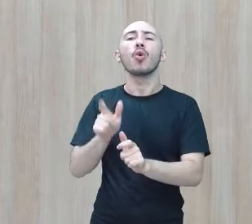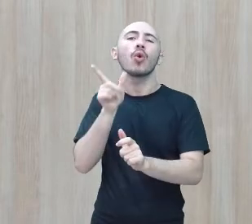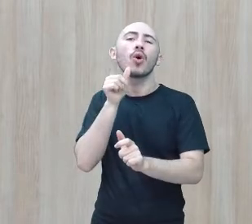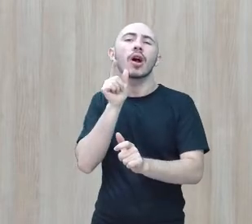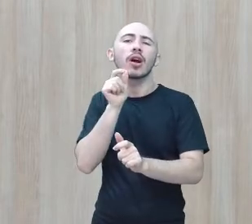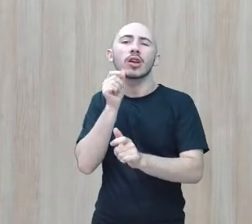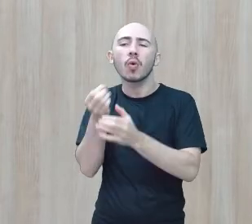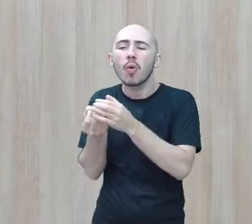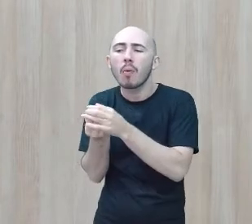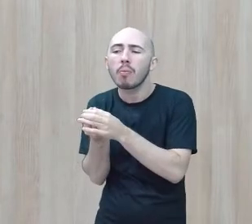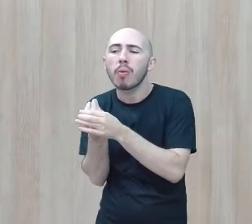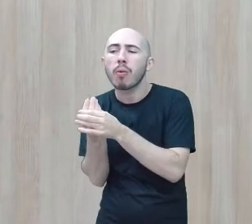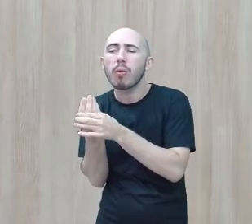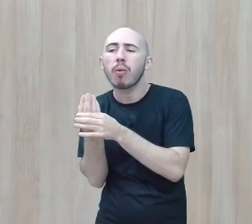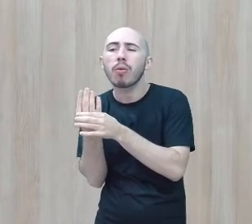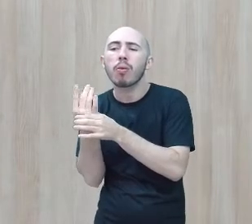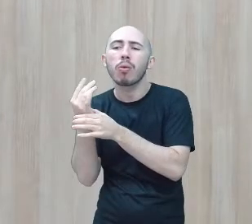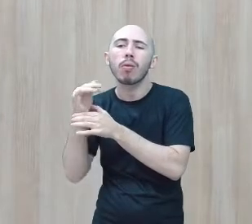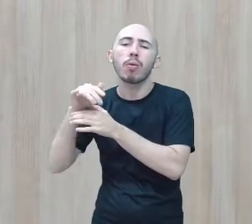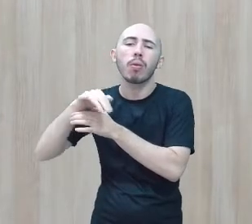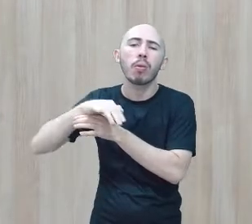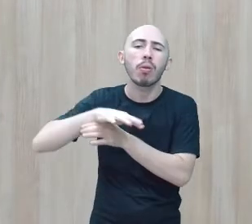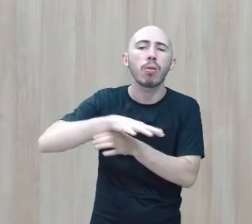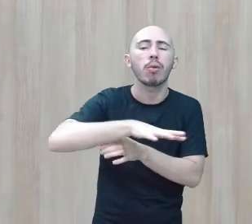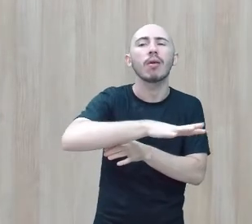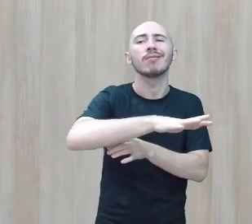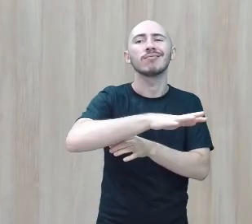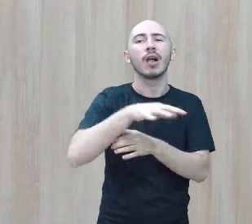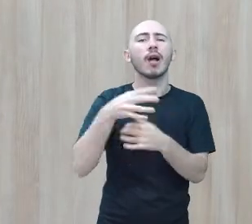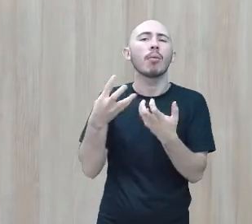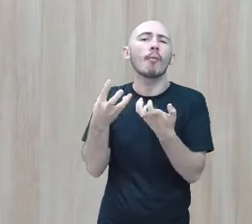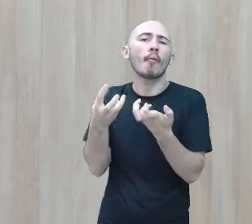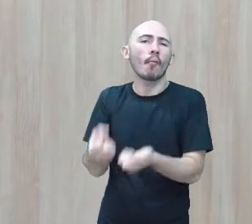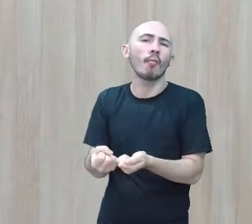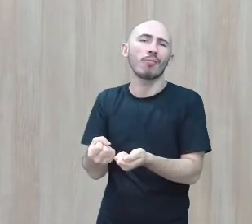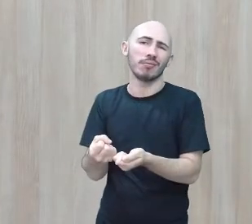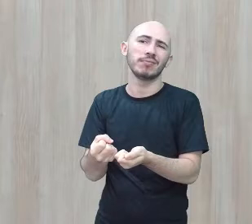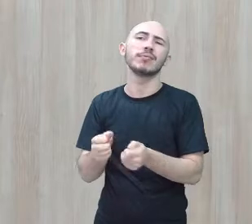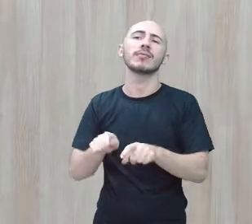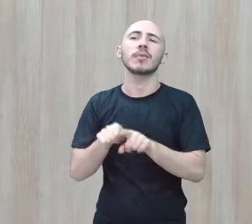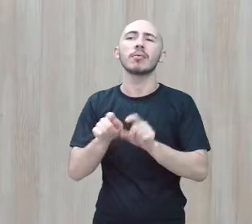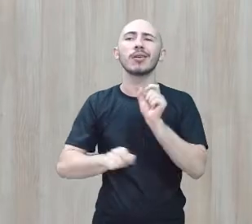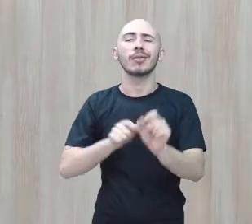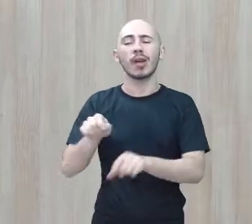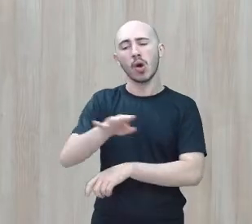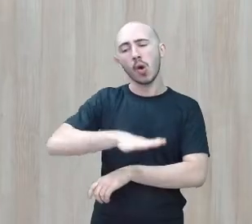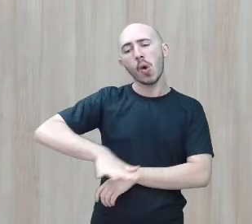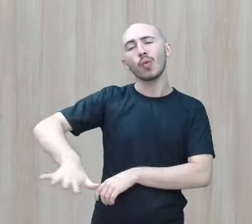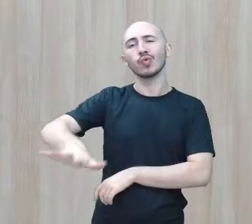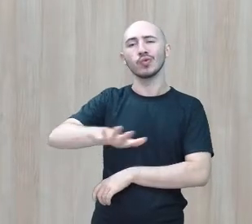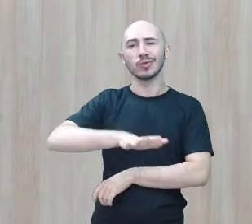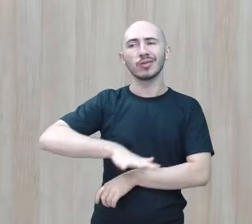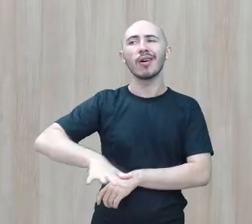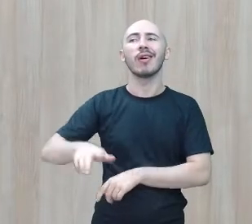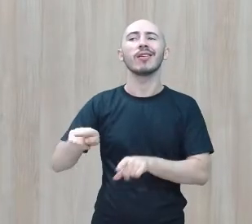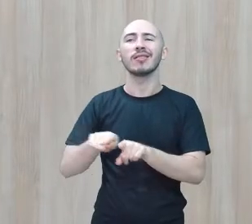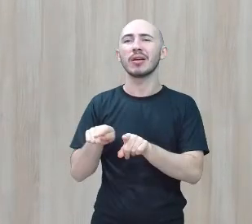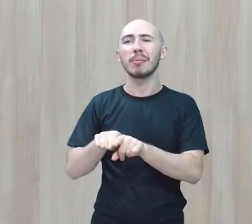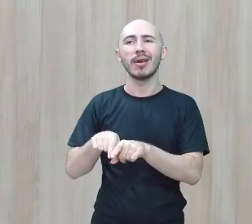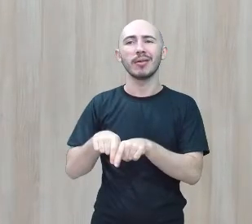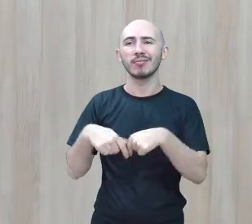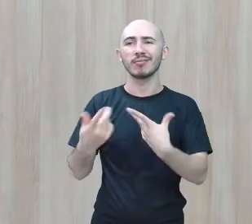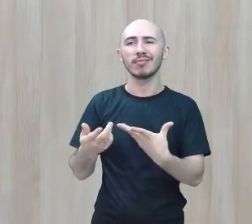Pequenos rios que vão aí secar ou diminuir o seu curso. E a questão do solo, que muitas vezes vai ficar